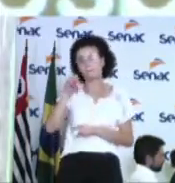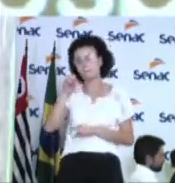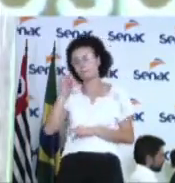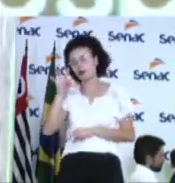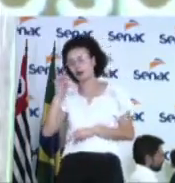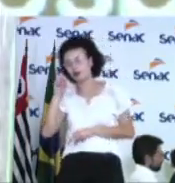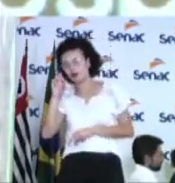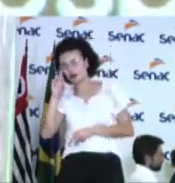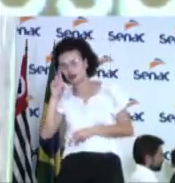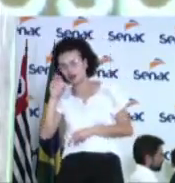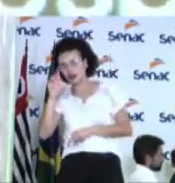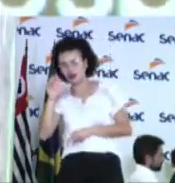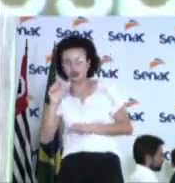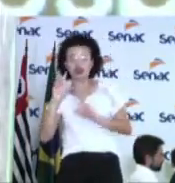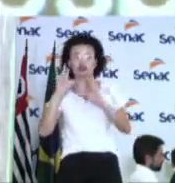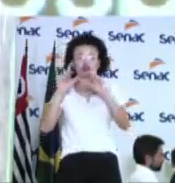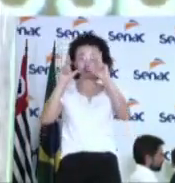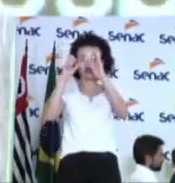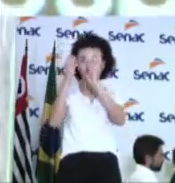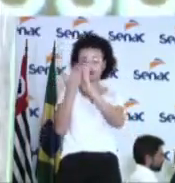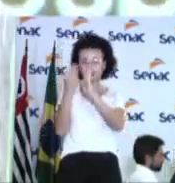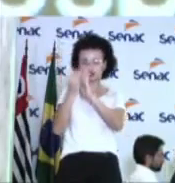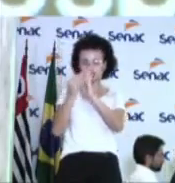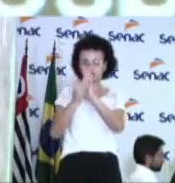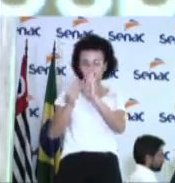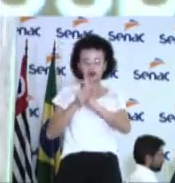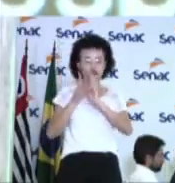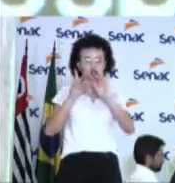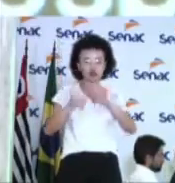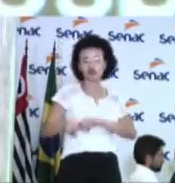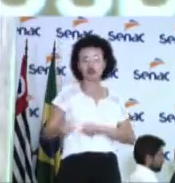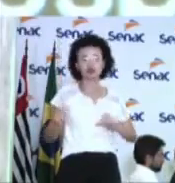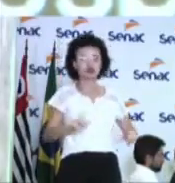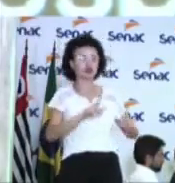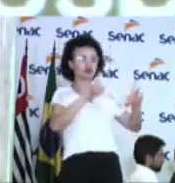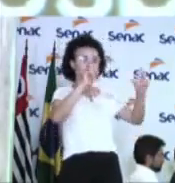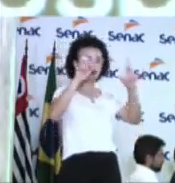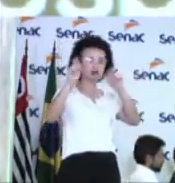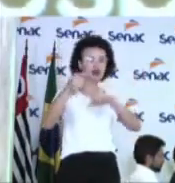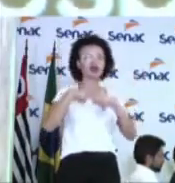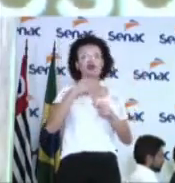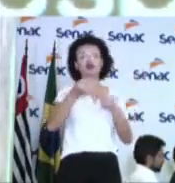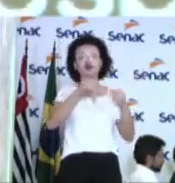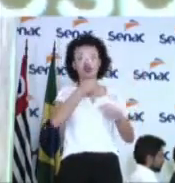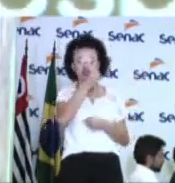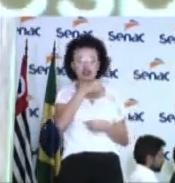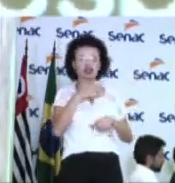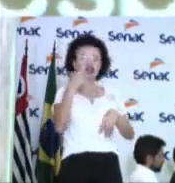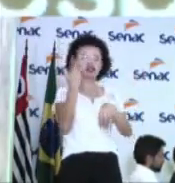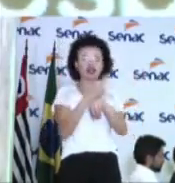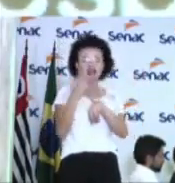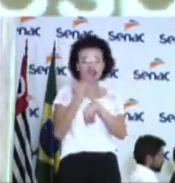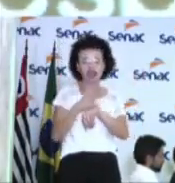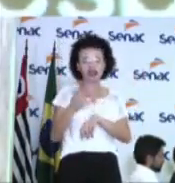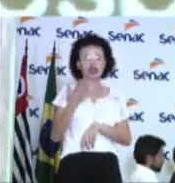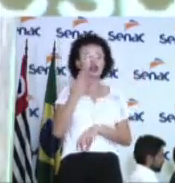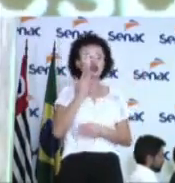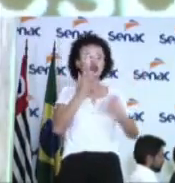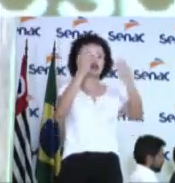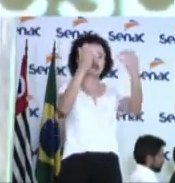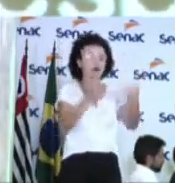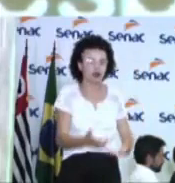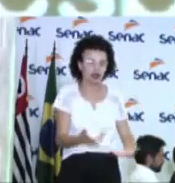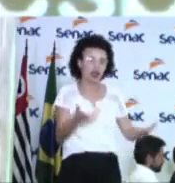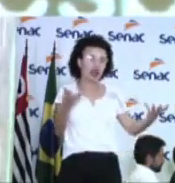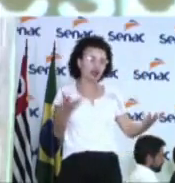todas do jornal foram feitas com um aparelho Motorola. Enfim, jornalistas foram treinados, enfim, acho que não é o caso contar aqui agora, que não foi o que